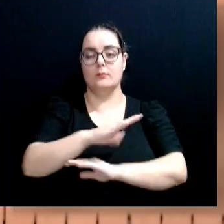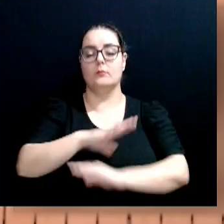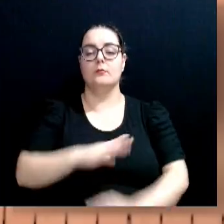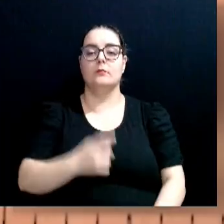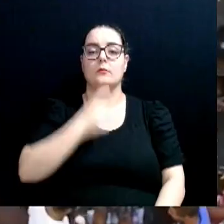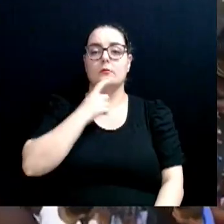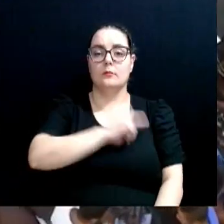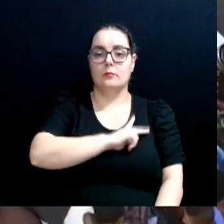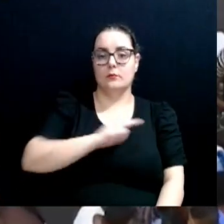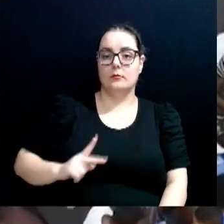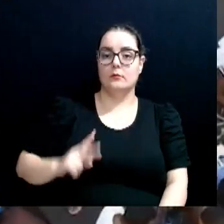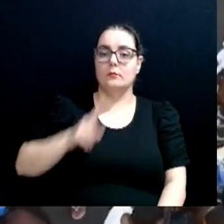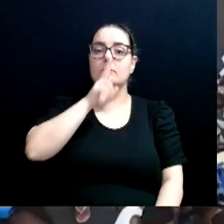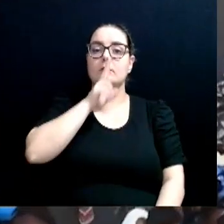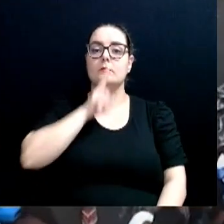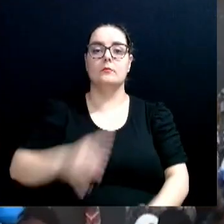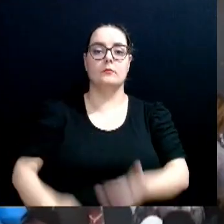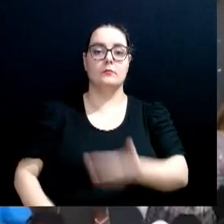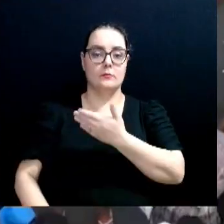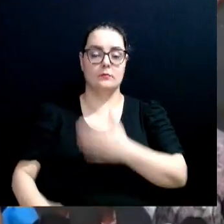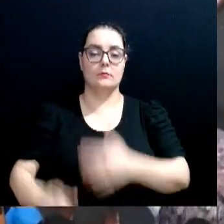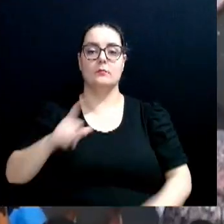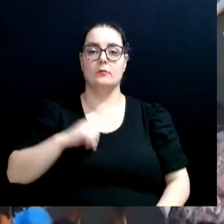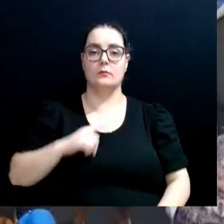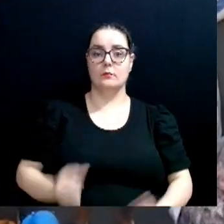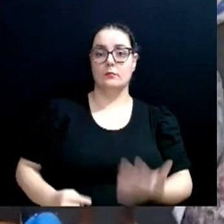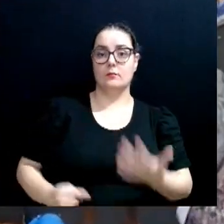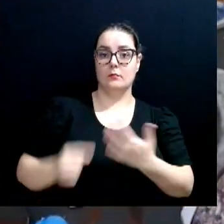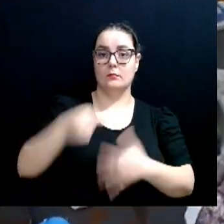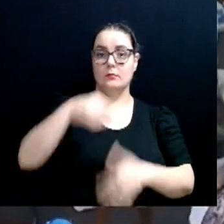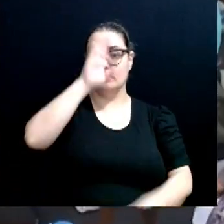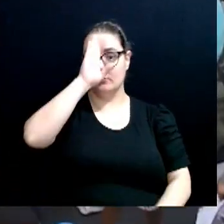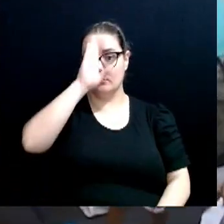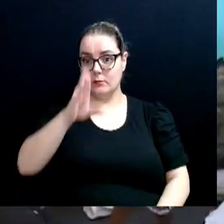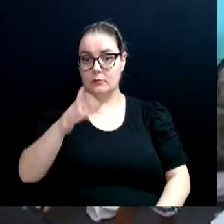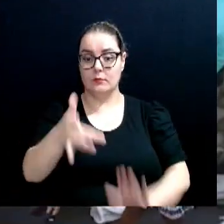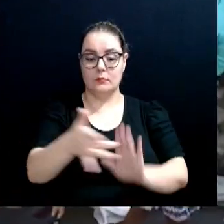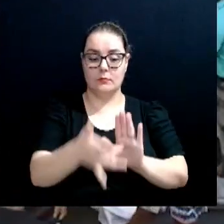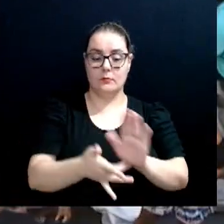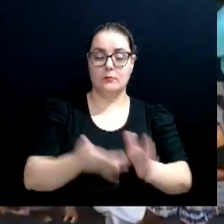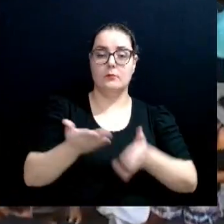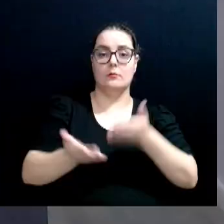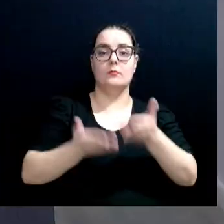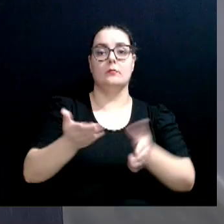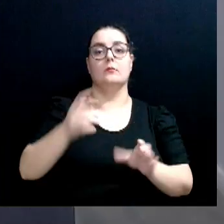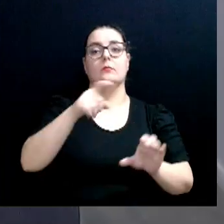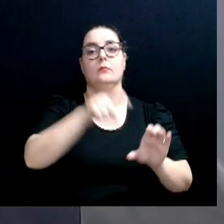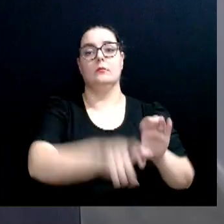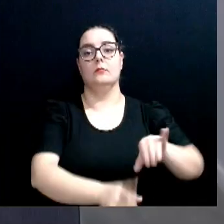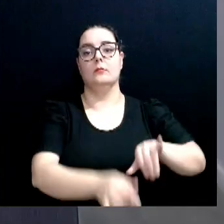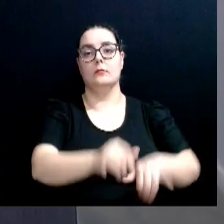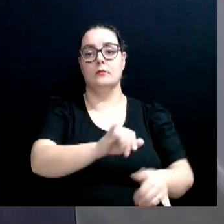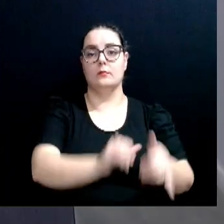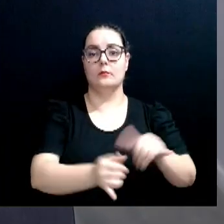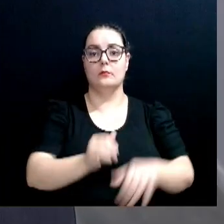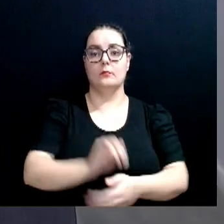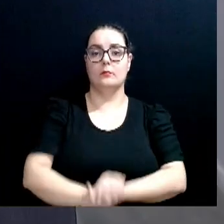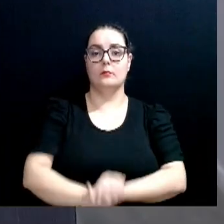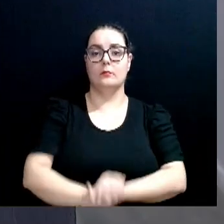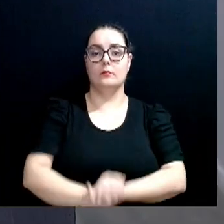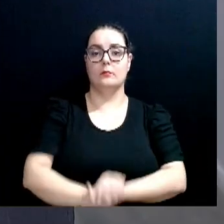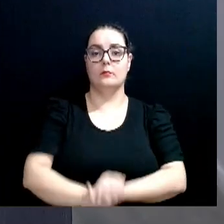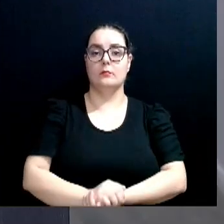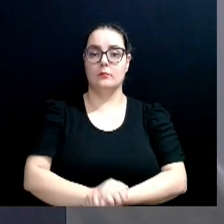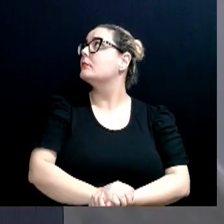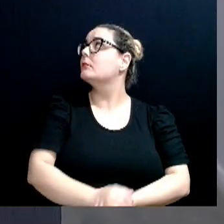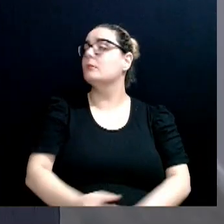Nelson Osseri, tem como uma das principais pautas o tratamento de dependentes químicos. Eu vejo a Comissão de Políticas de